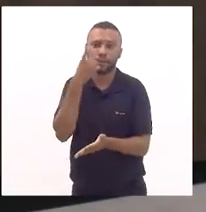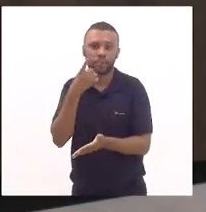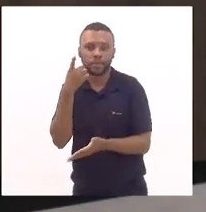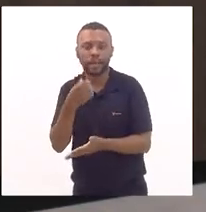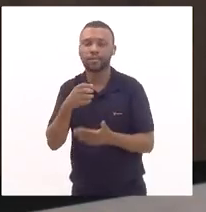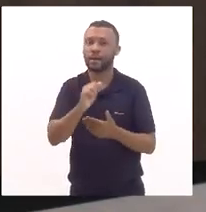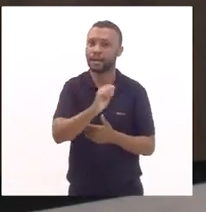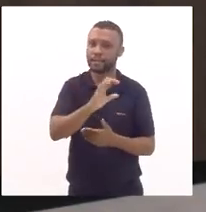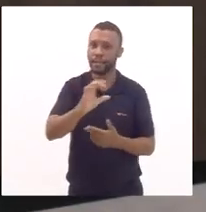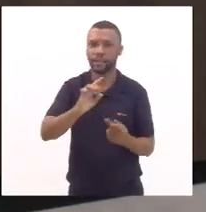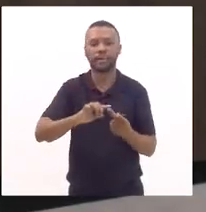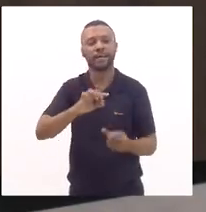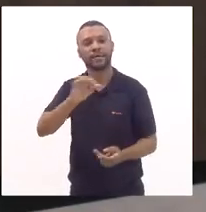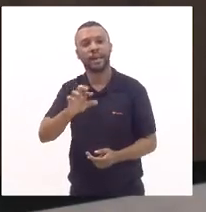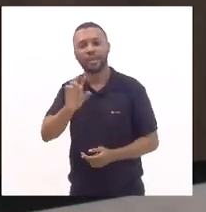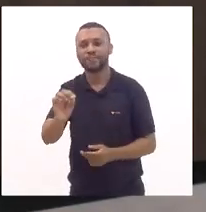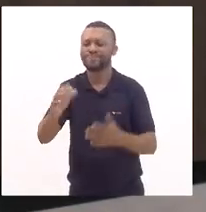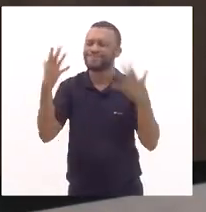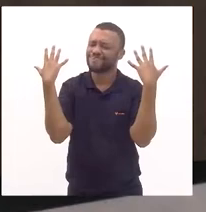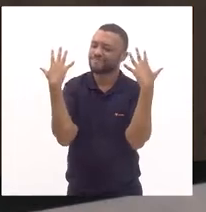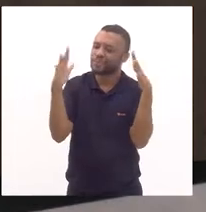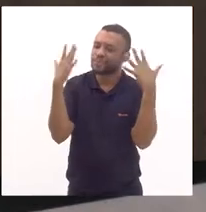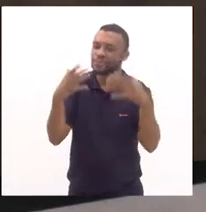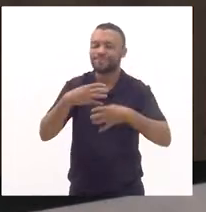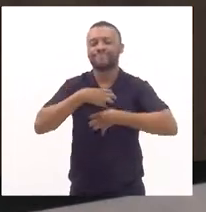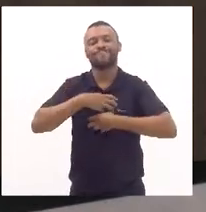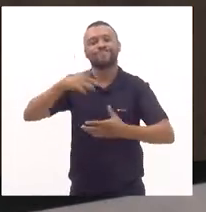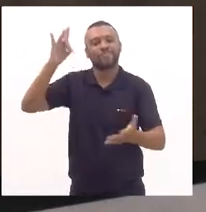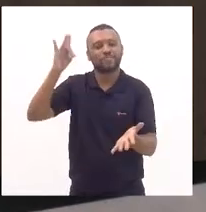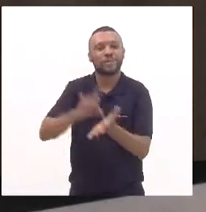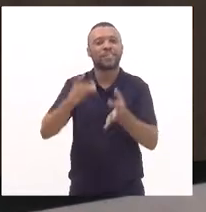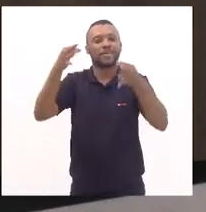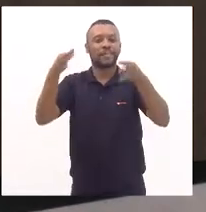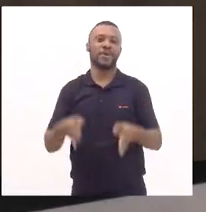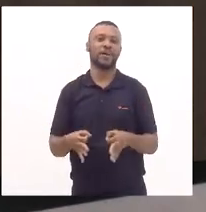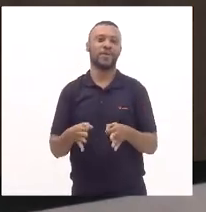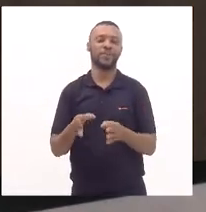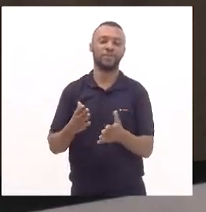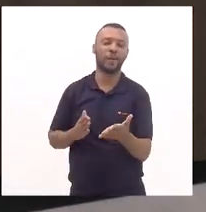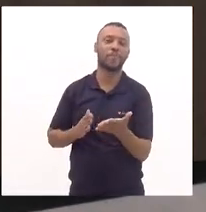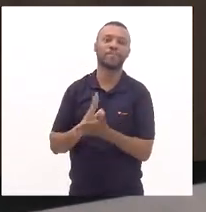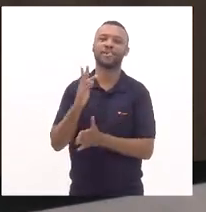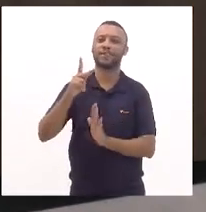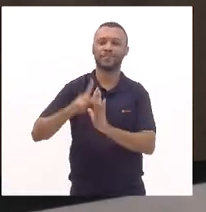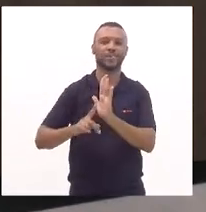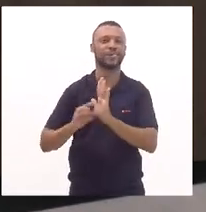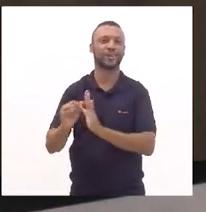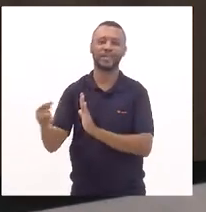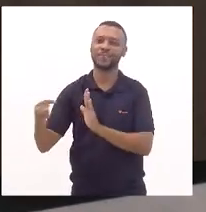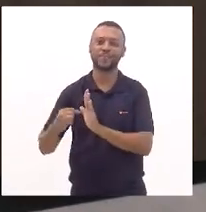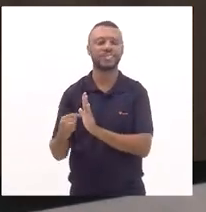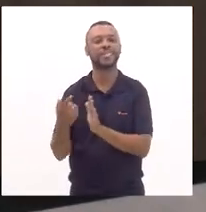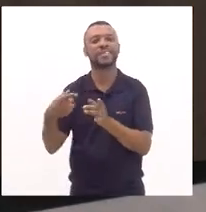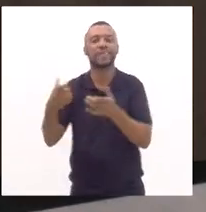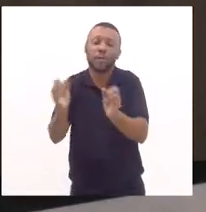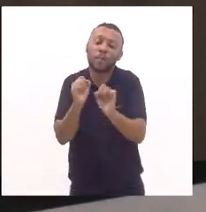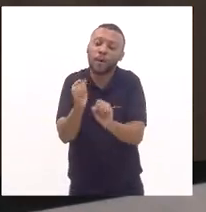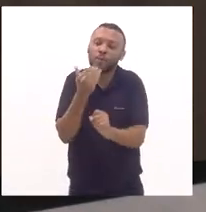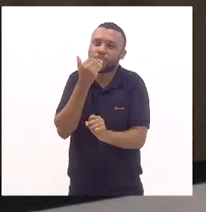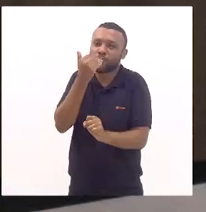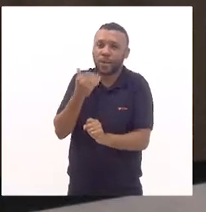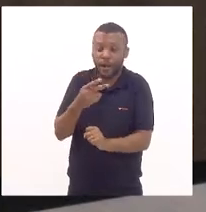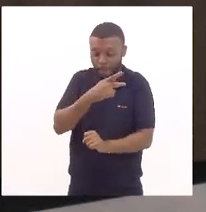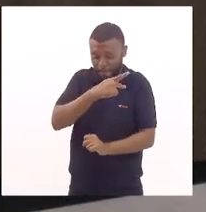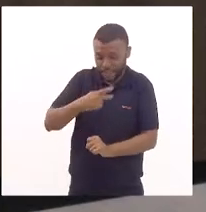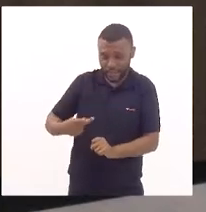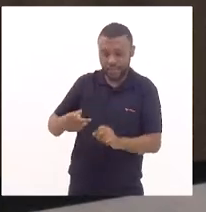autores, meus parabéns, muito sinceramente, meus parabéns pela aprovação desse projeto e contem com a presidência